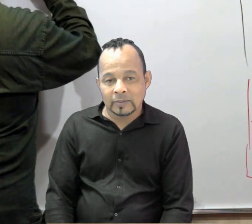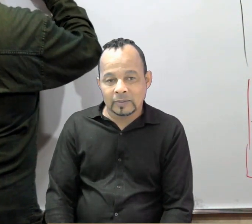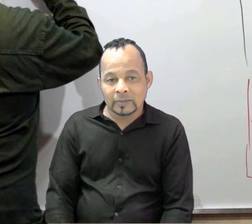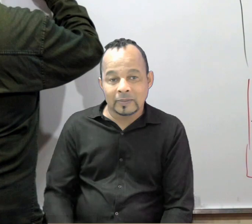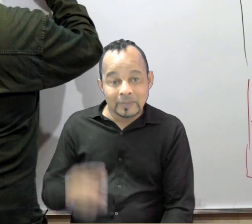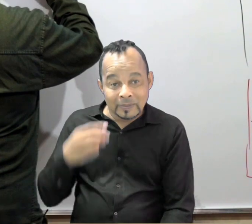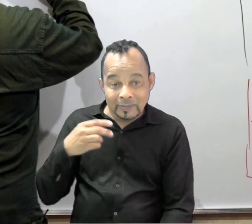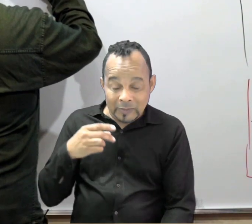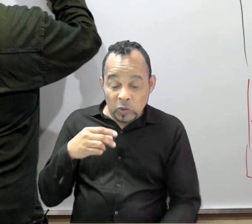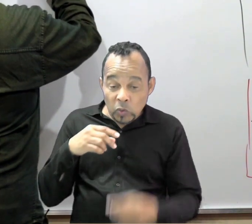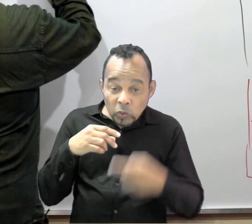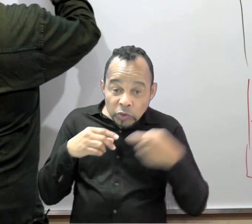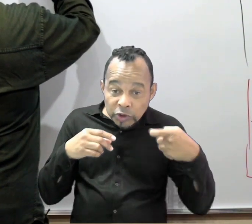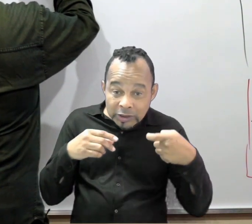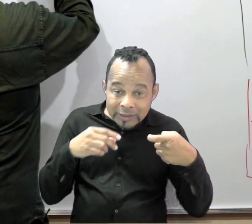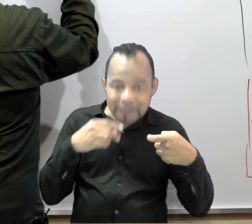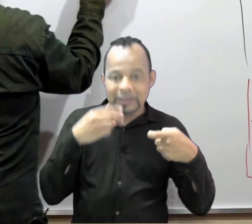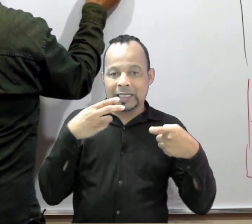e 1 para y.